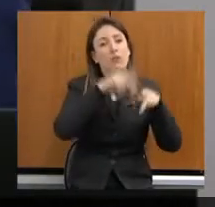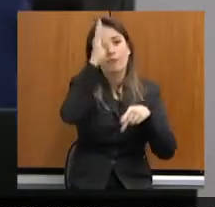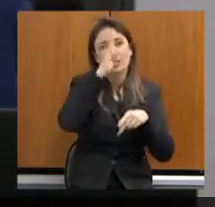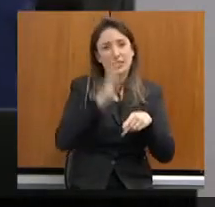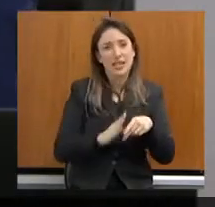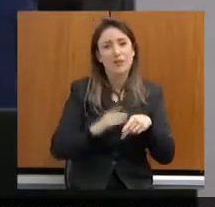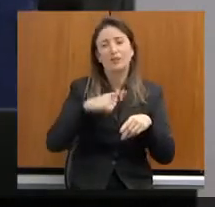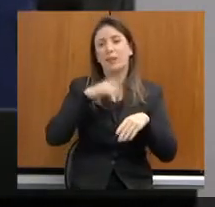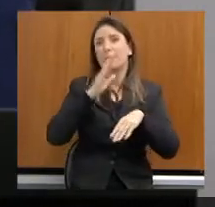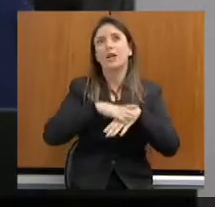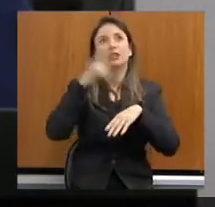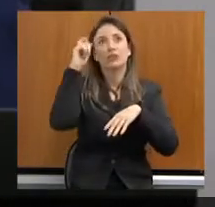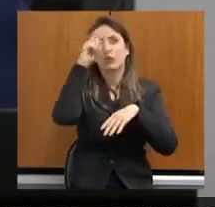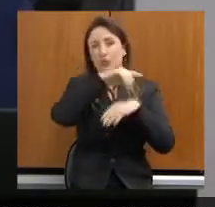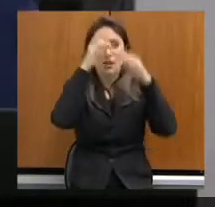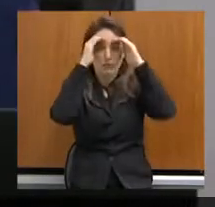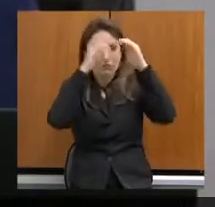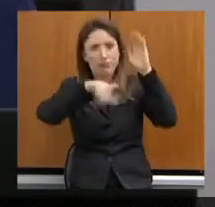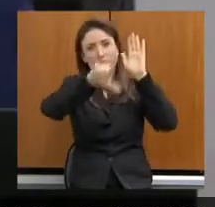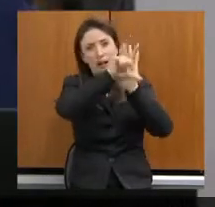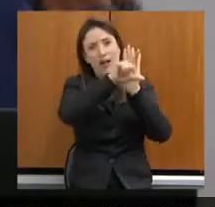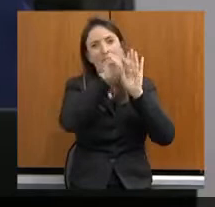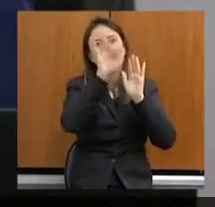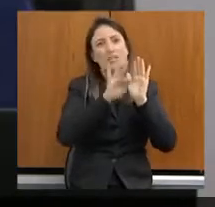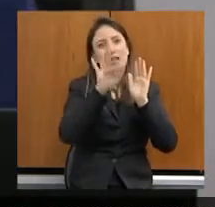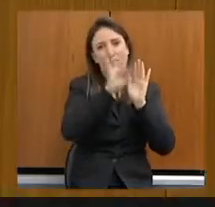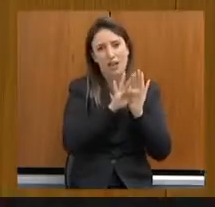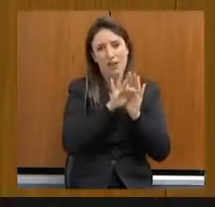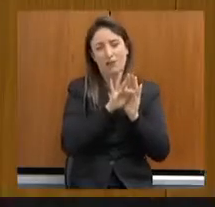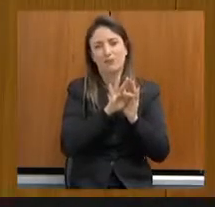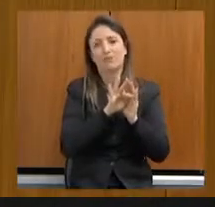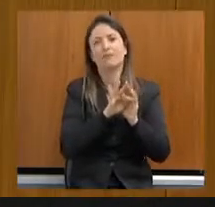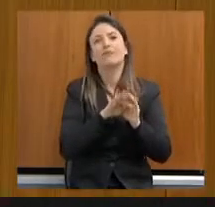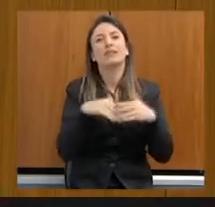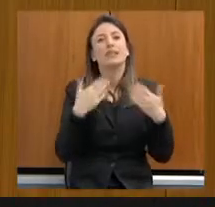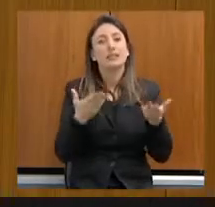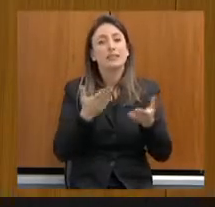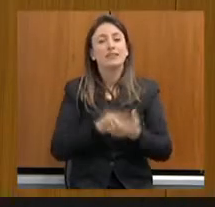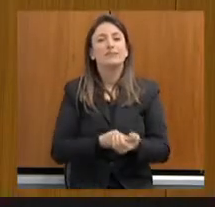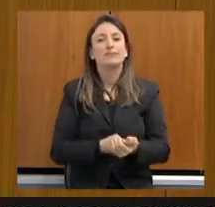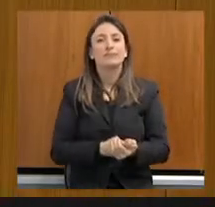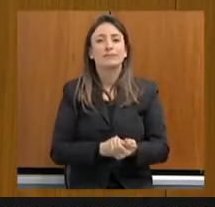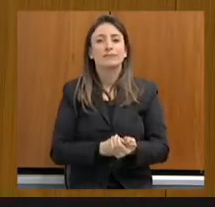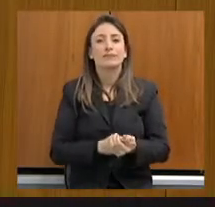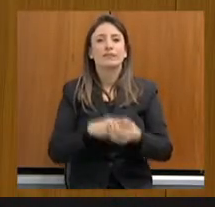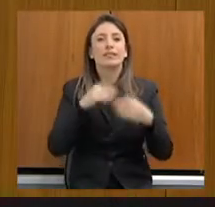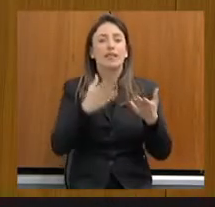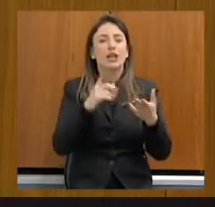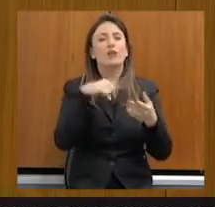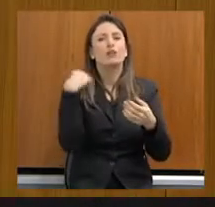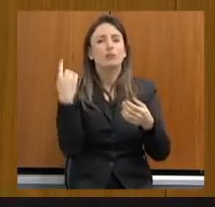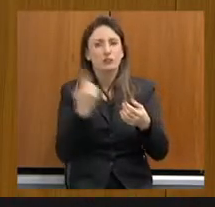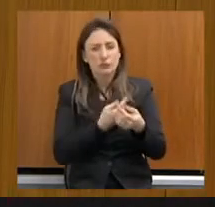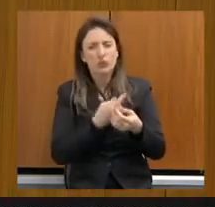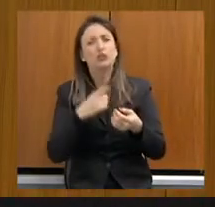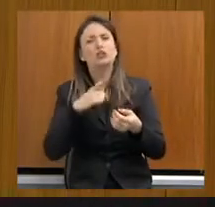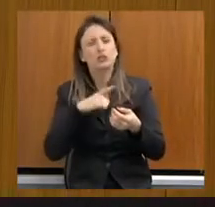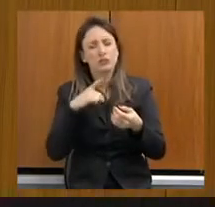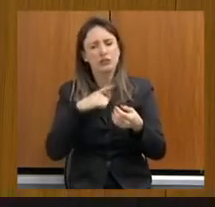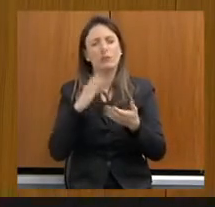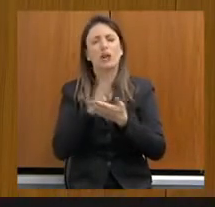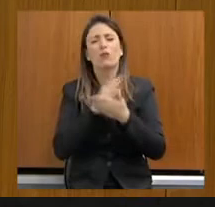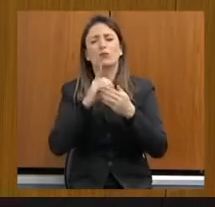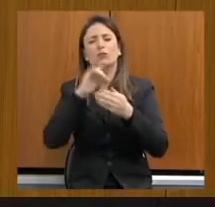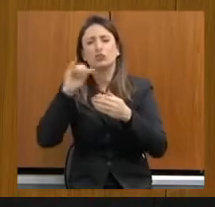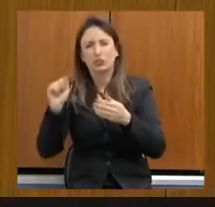dificuldade em cumprir a Legislação Federal não está afeta o estado secretário mas nós tivemos alguns dias